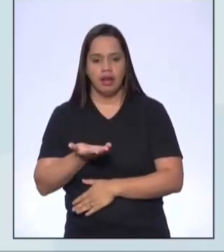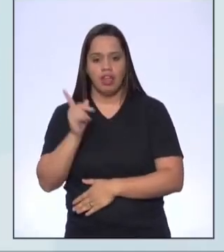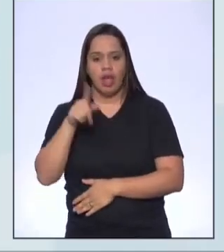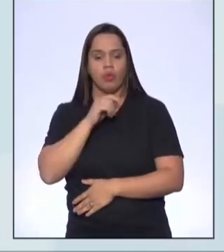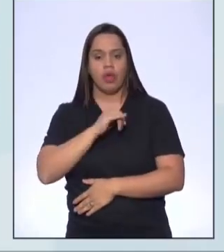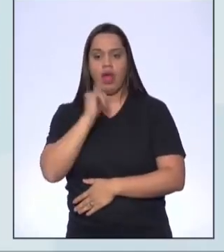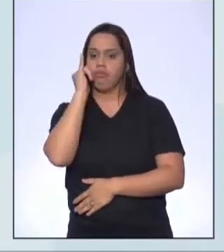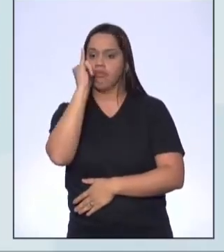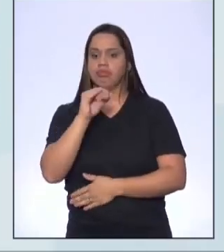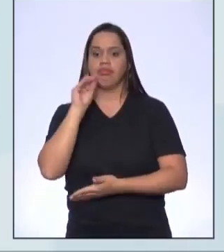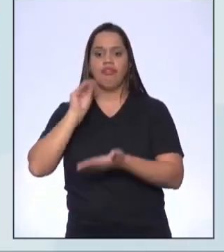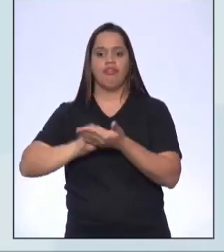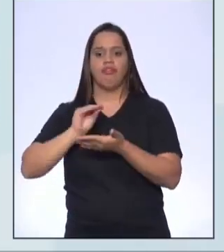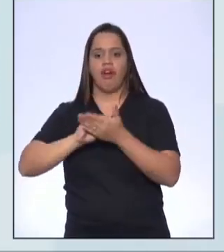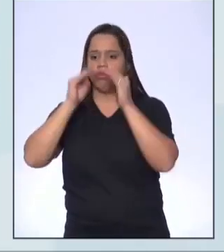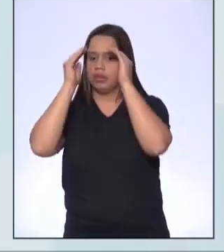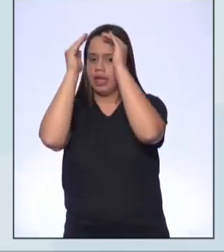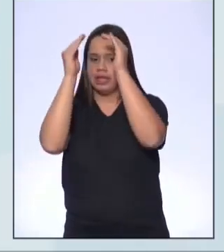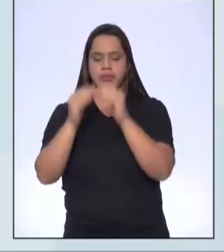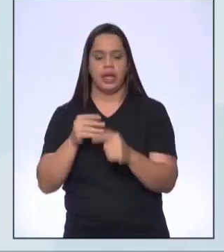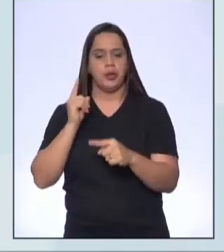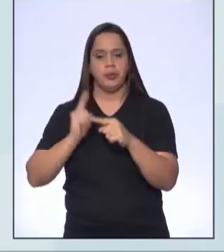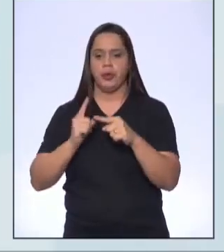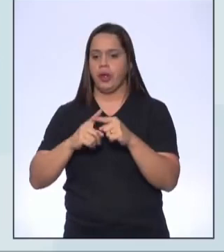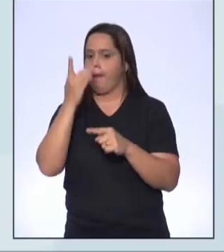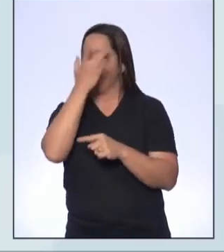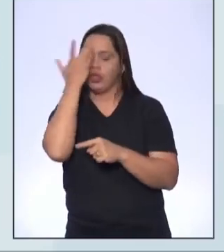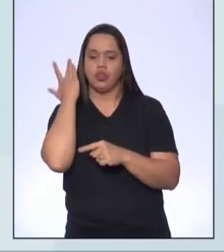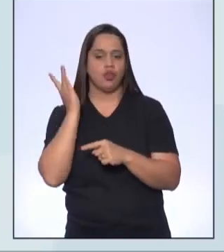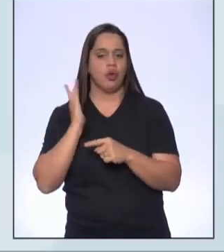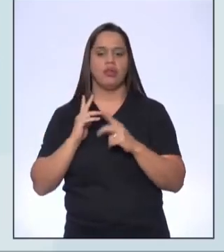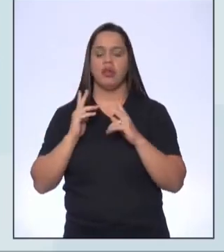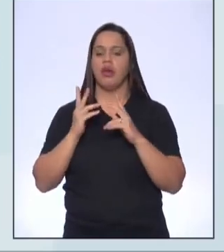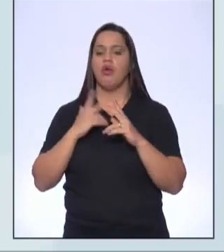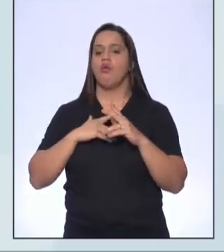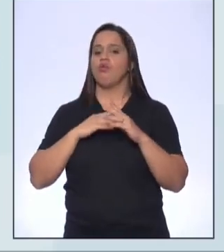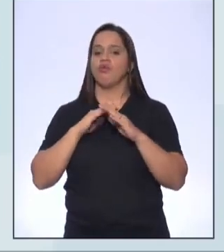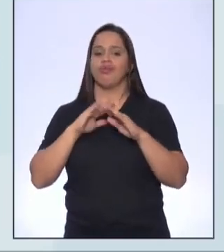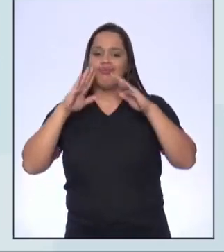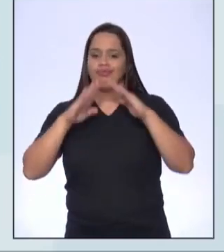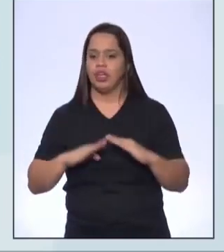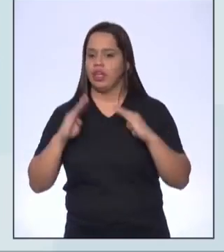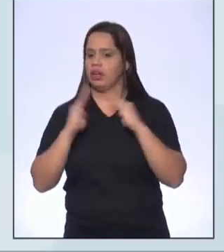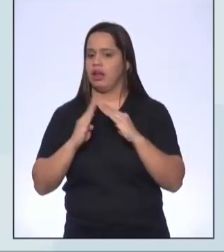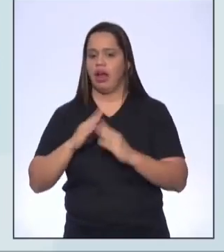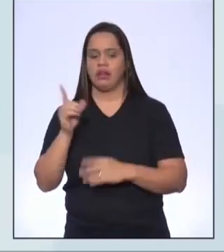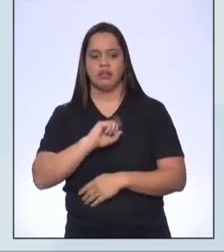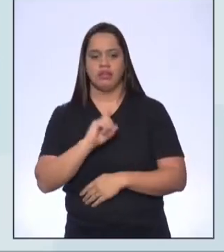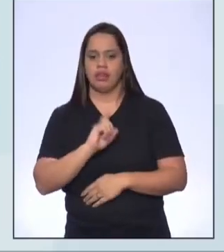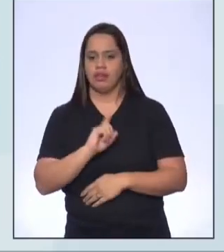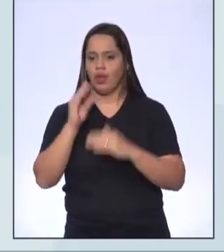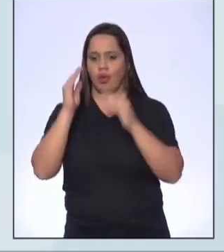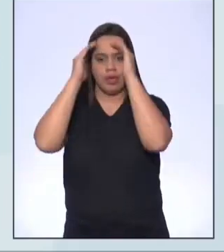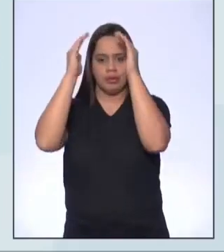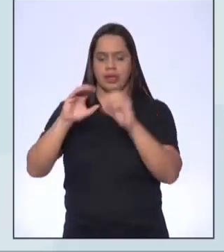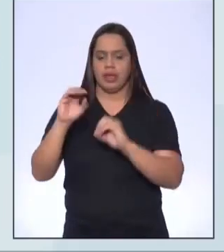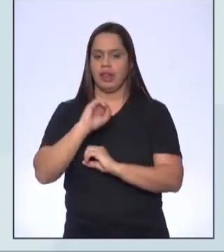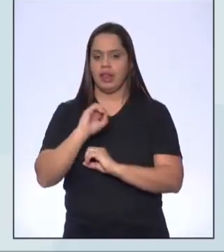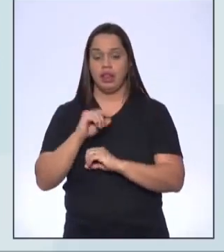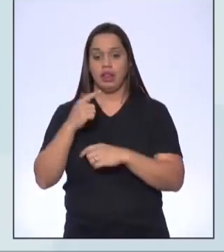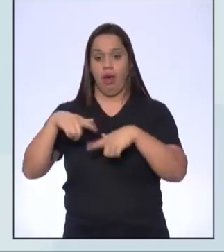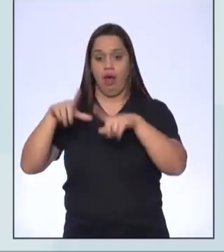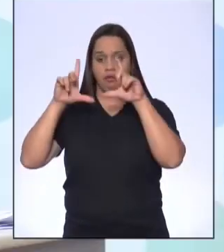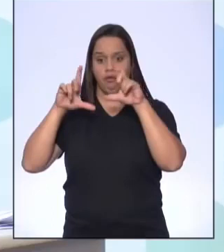assim, a falta de respeito, as pessoas não cumprirem o isolamento. Então, esta foto, ela denuncia mesmo. Então,